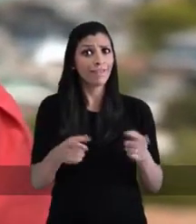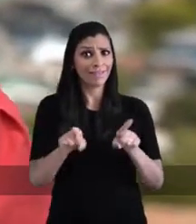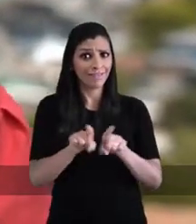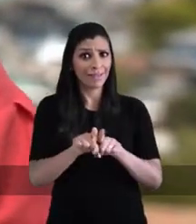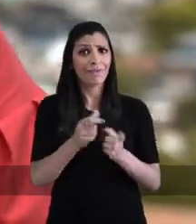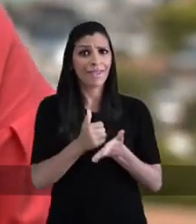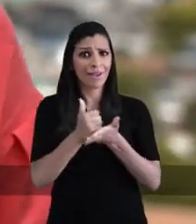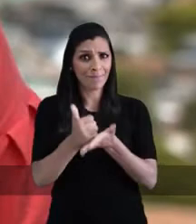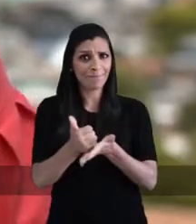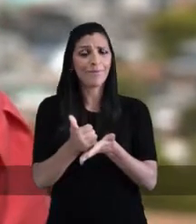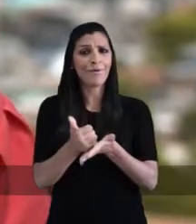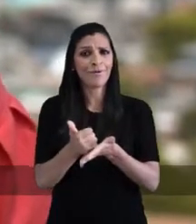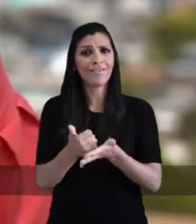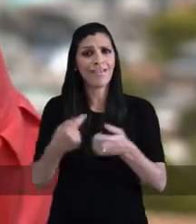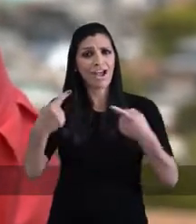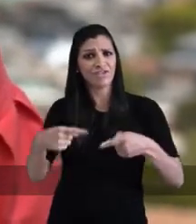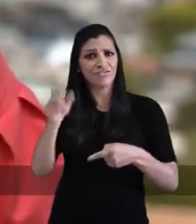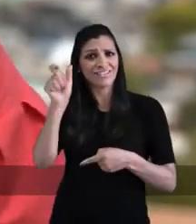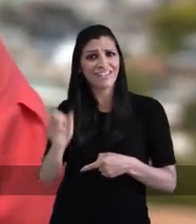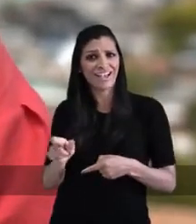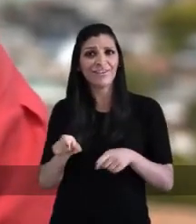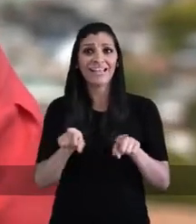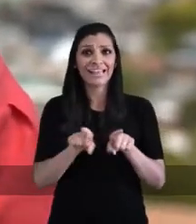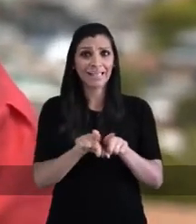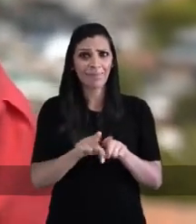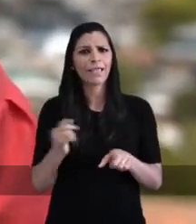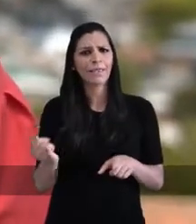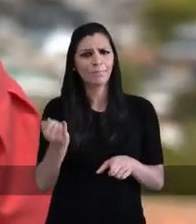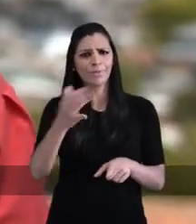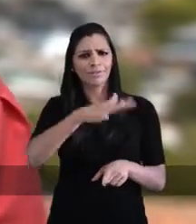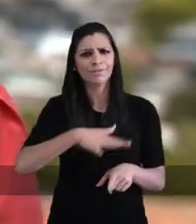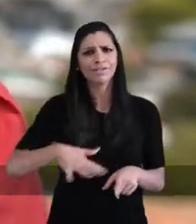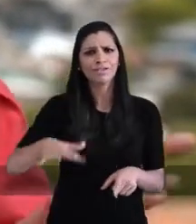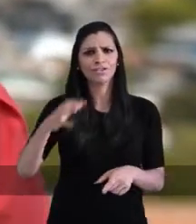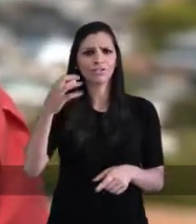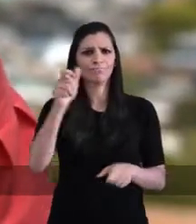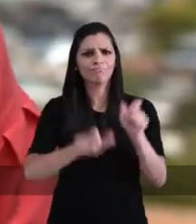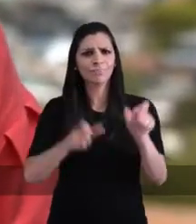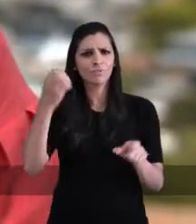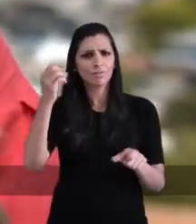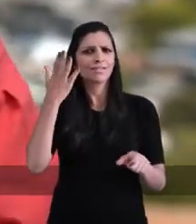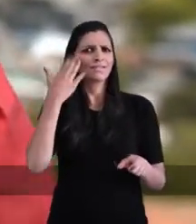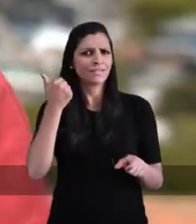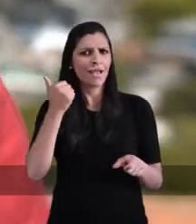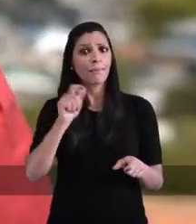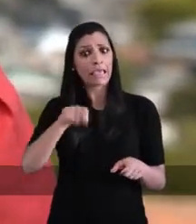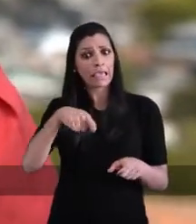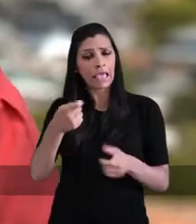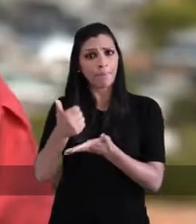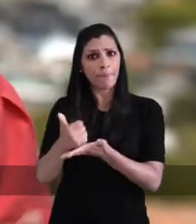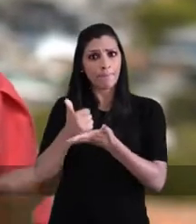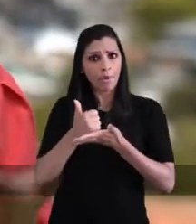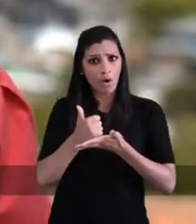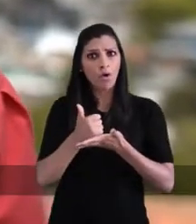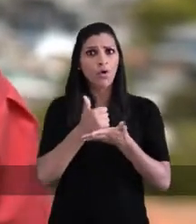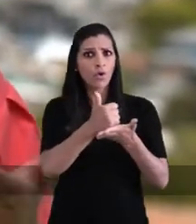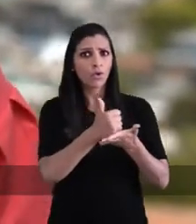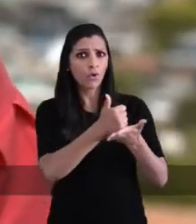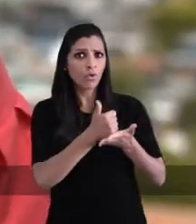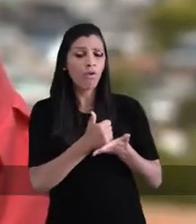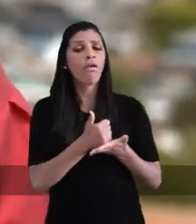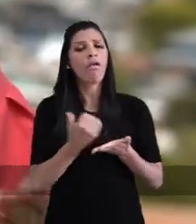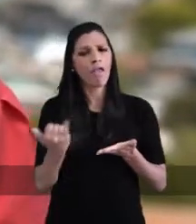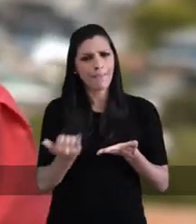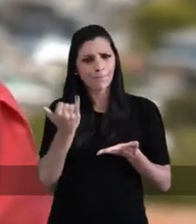meu adversário. Assim como é importante que os porto-alegrenses saibam quem são os meus aliados e aliadas, é importante